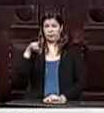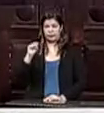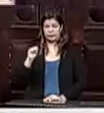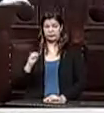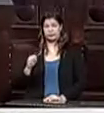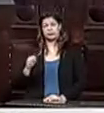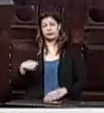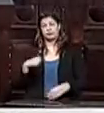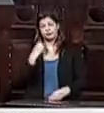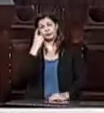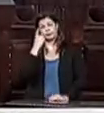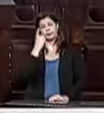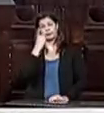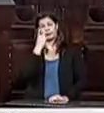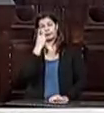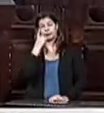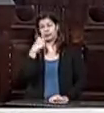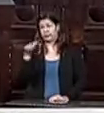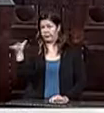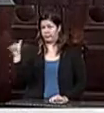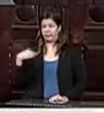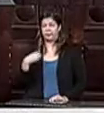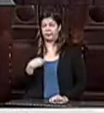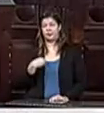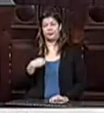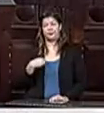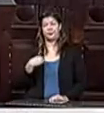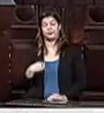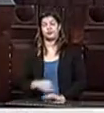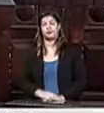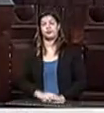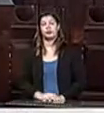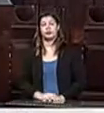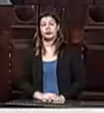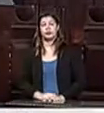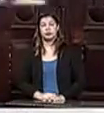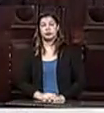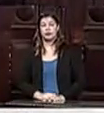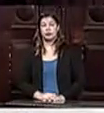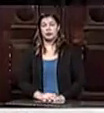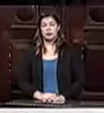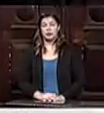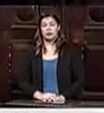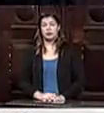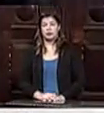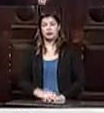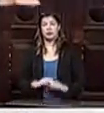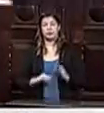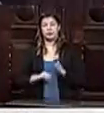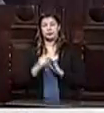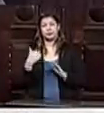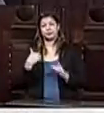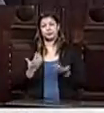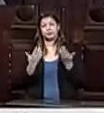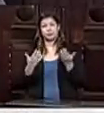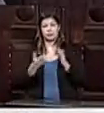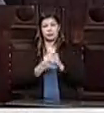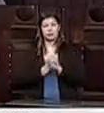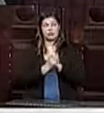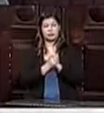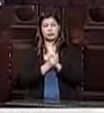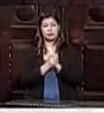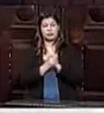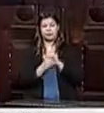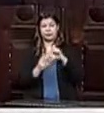senhoras e senhores deputados, primeiro eu queria saudar os